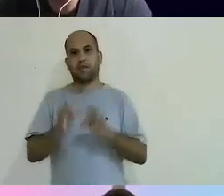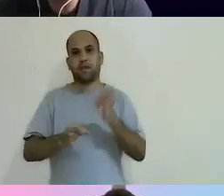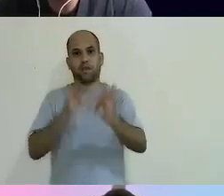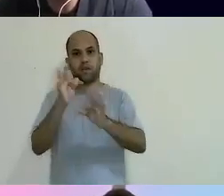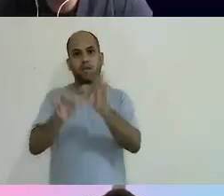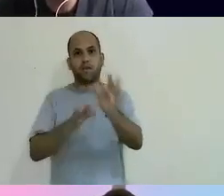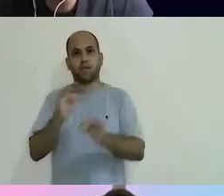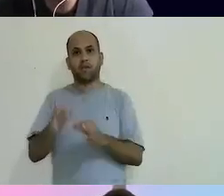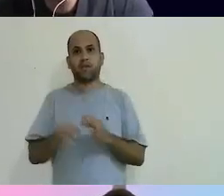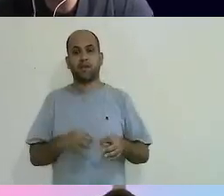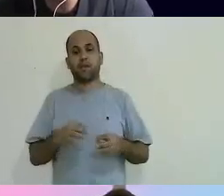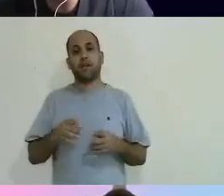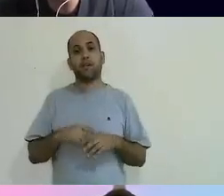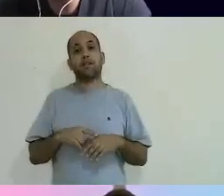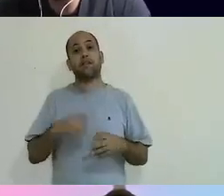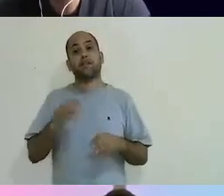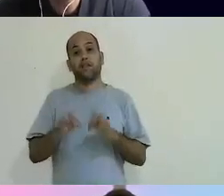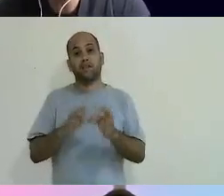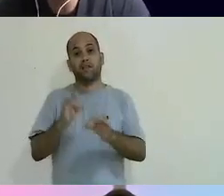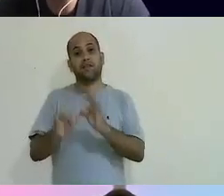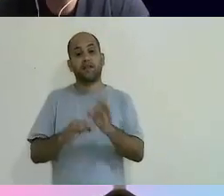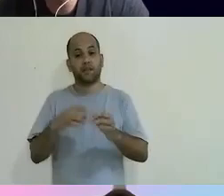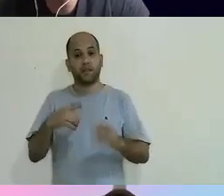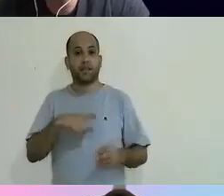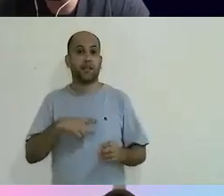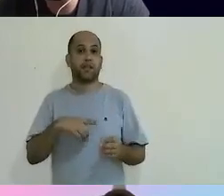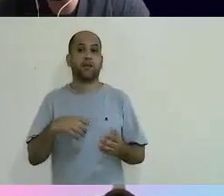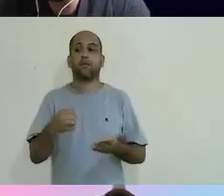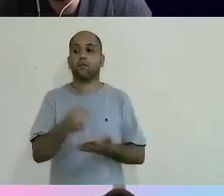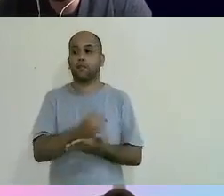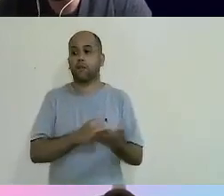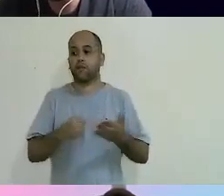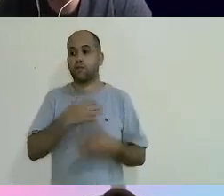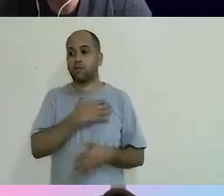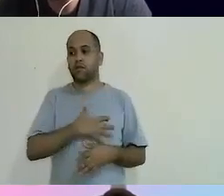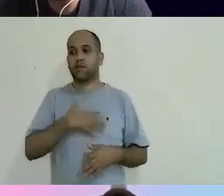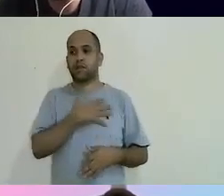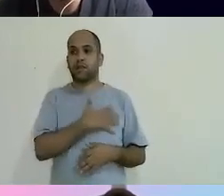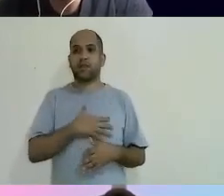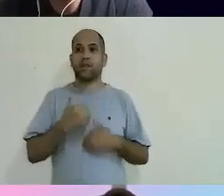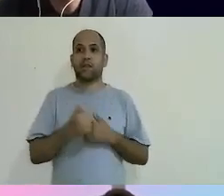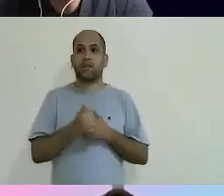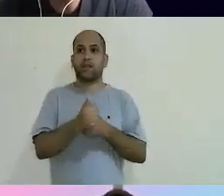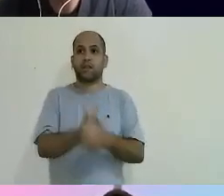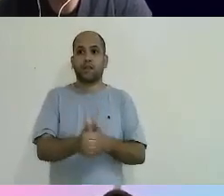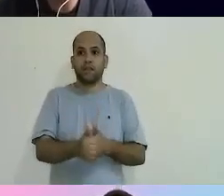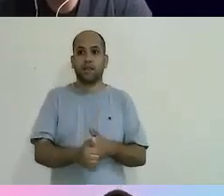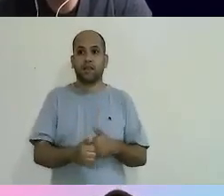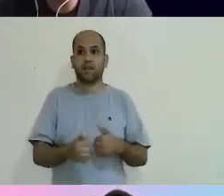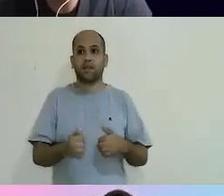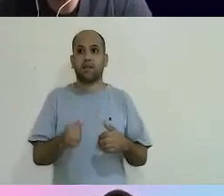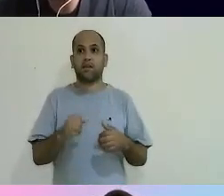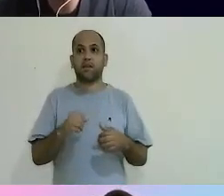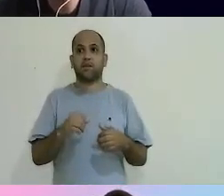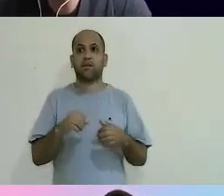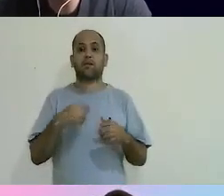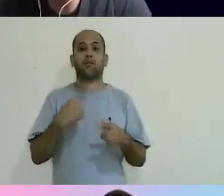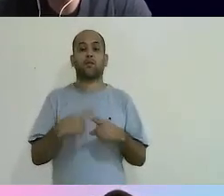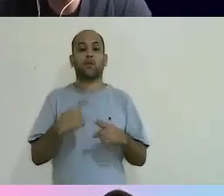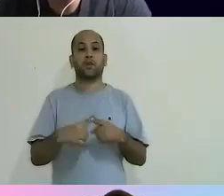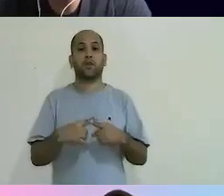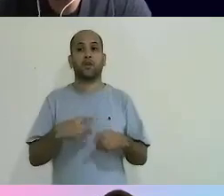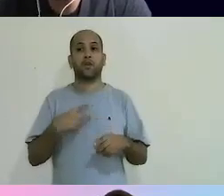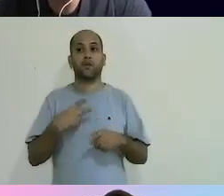Será que tecnologia tem um viés com que eu gostaria de seguir a minha carreira? Então, por que não fazer um curso? Por que não buscar